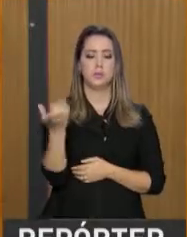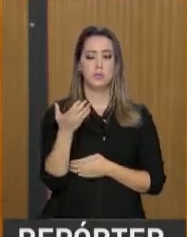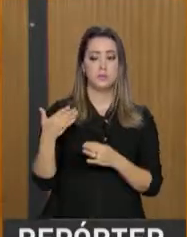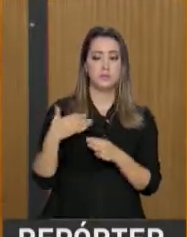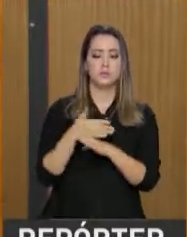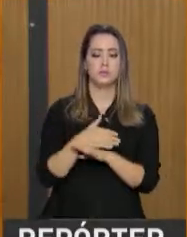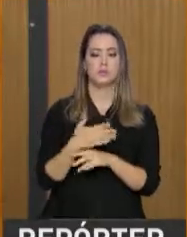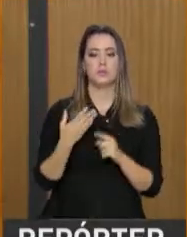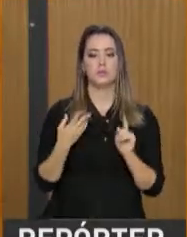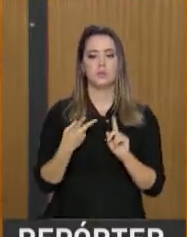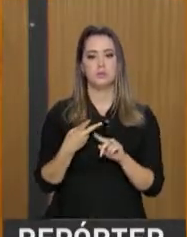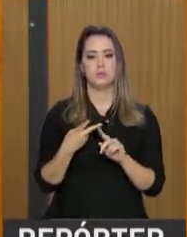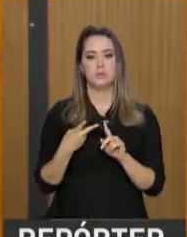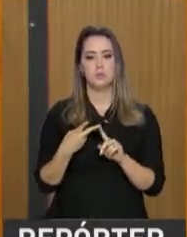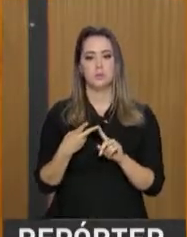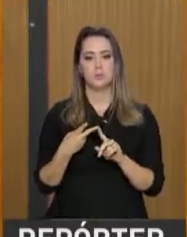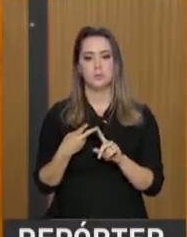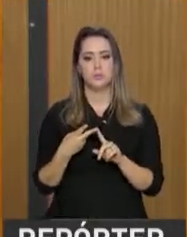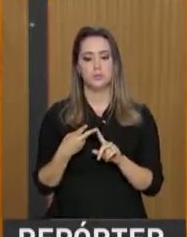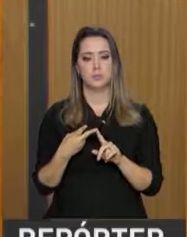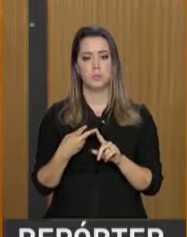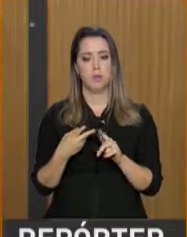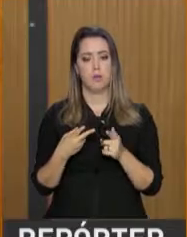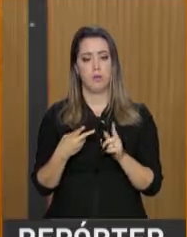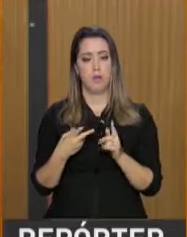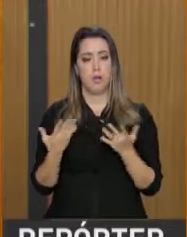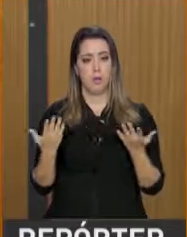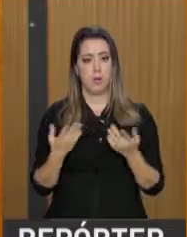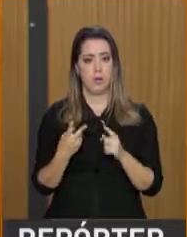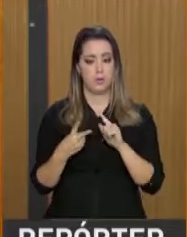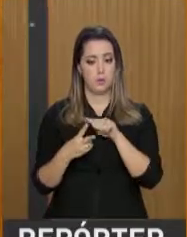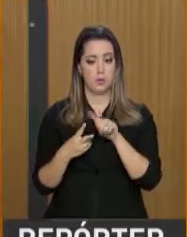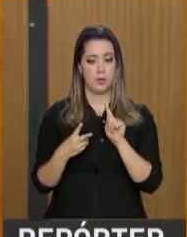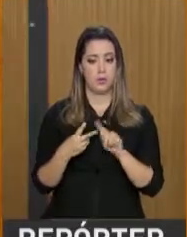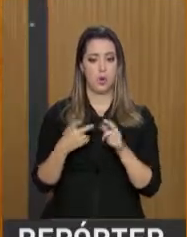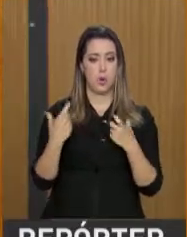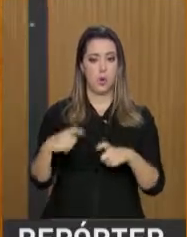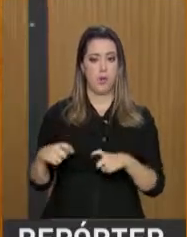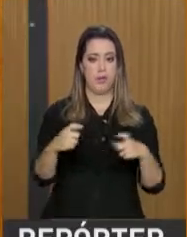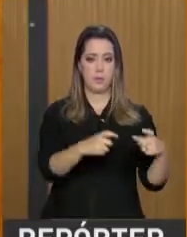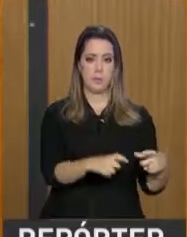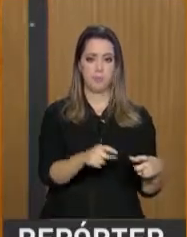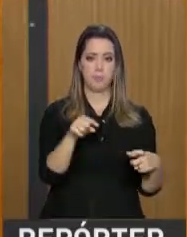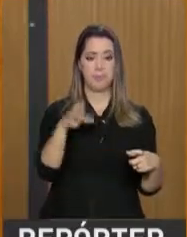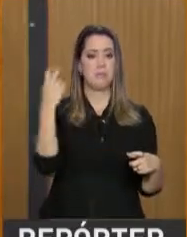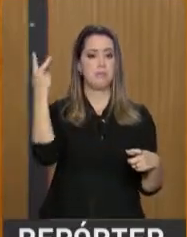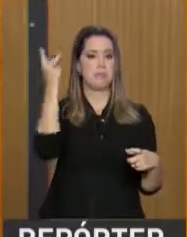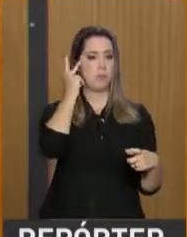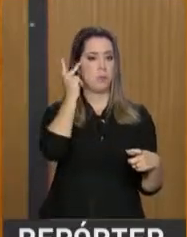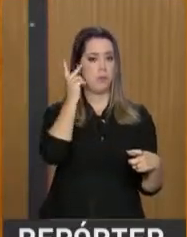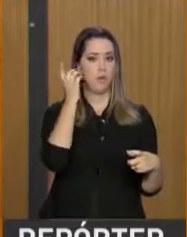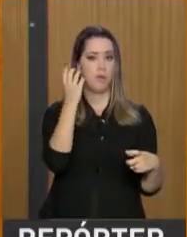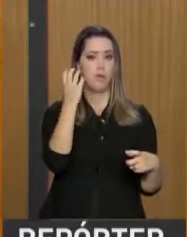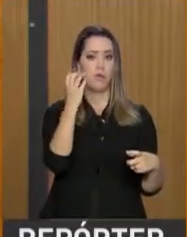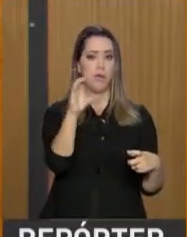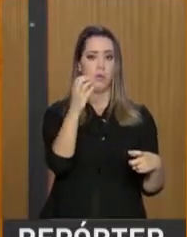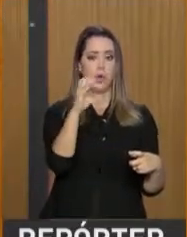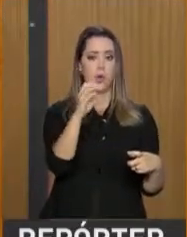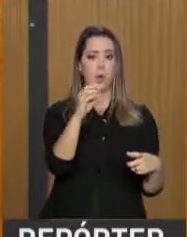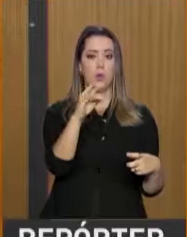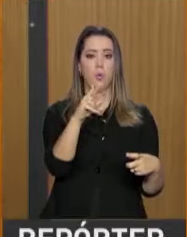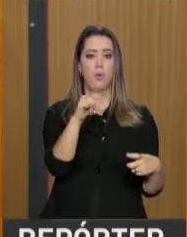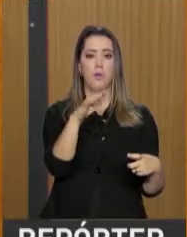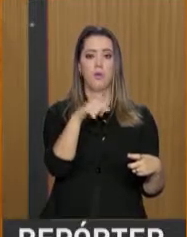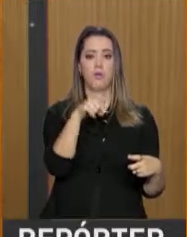abrigamento então a gente tem nesse primeiro momento duas cidades de destino que são paulo e cuiabá cuiabá